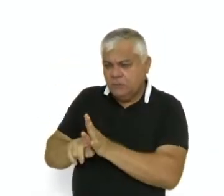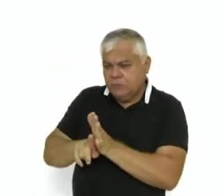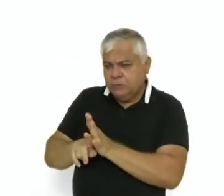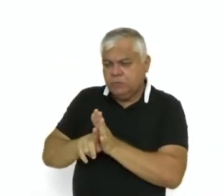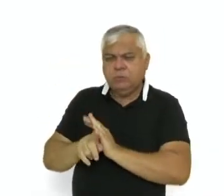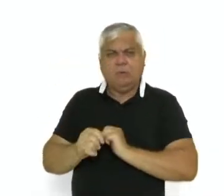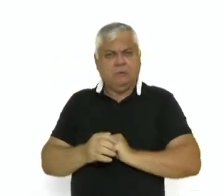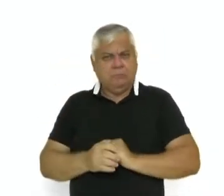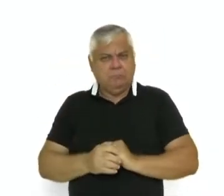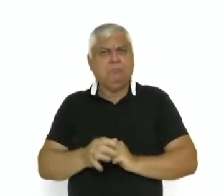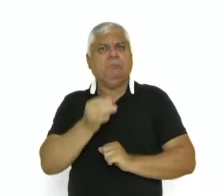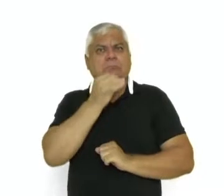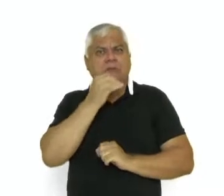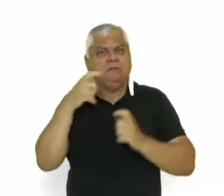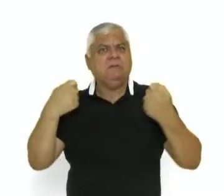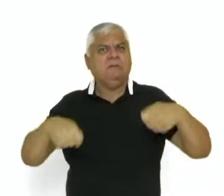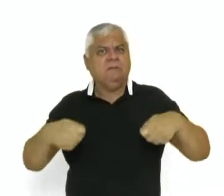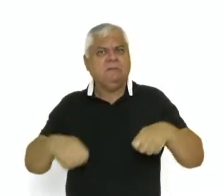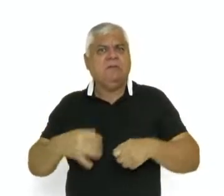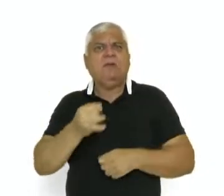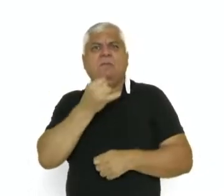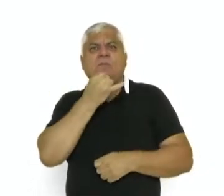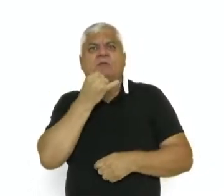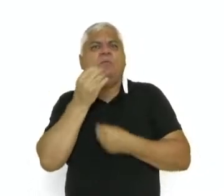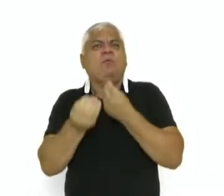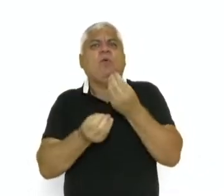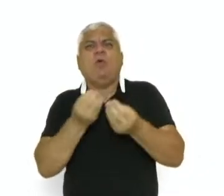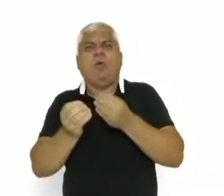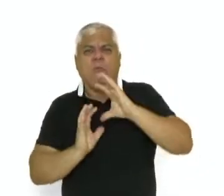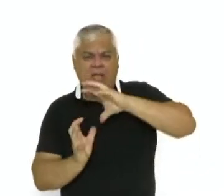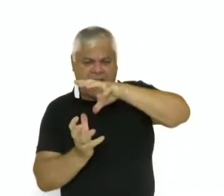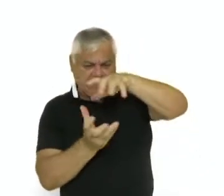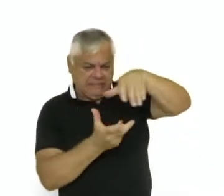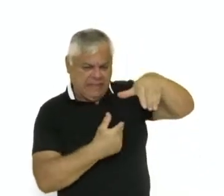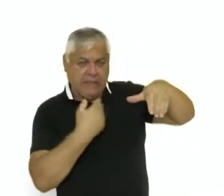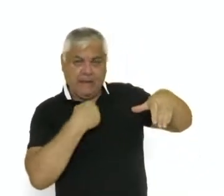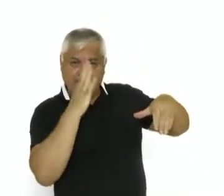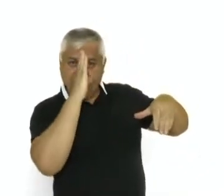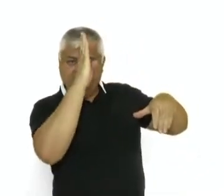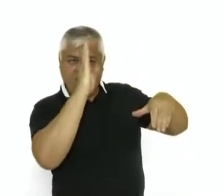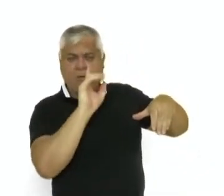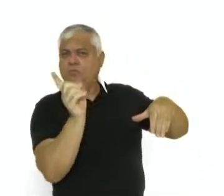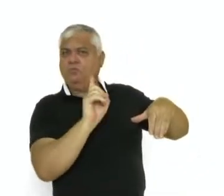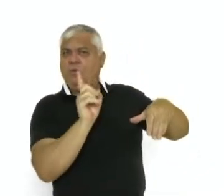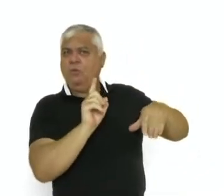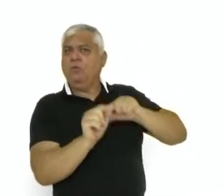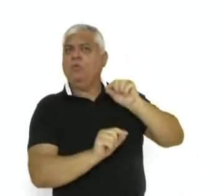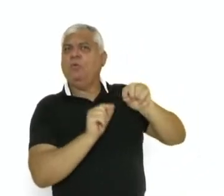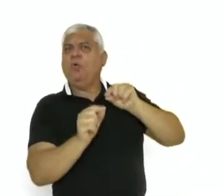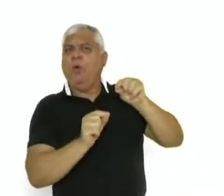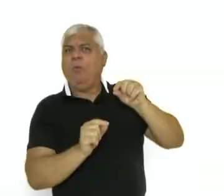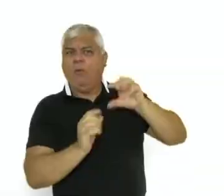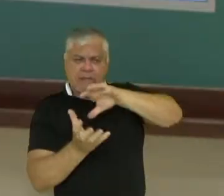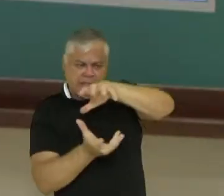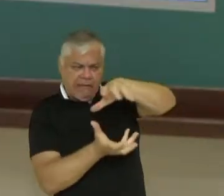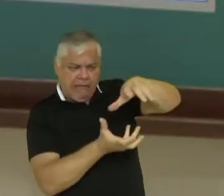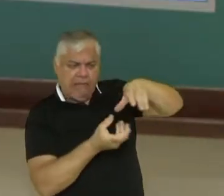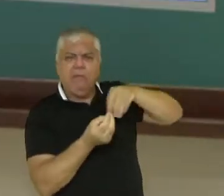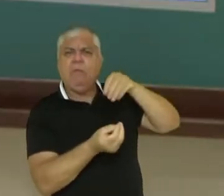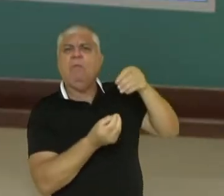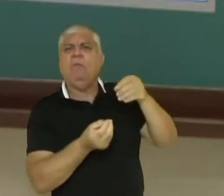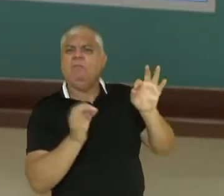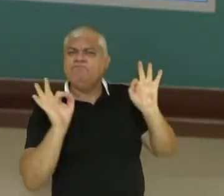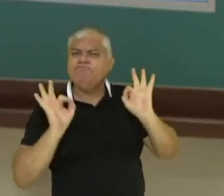e adotar o heliocentrismo, e entender o real forma do planeta Terra.